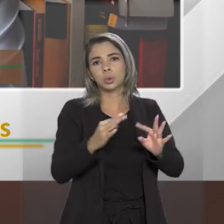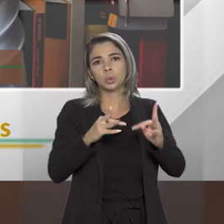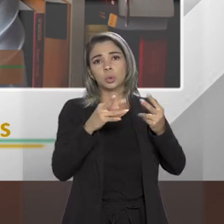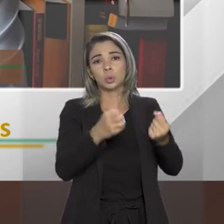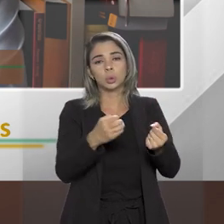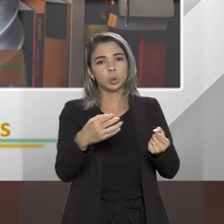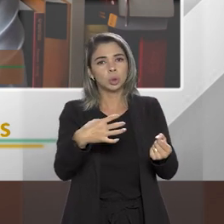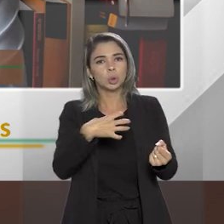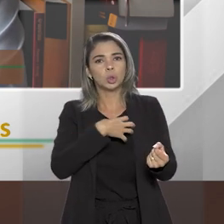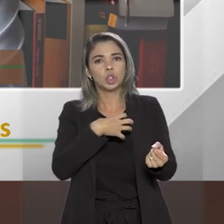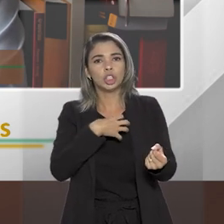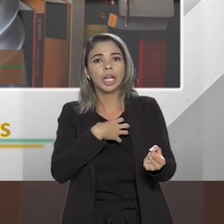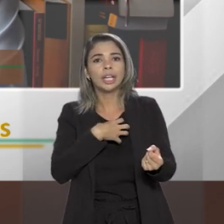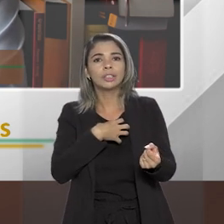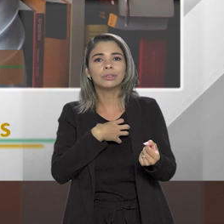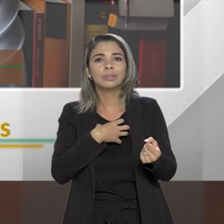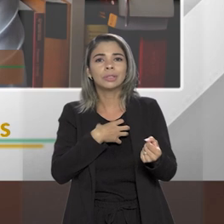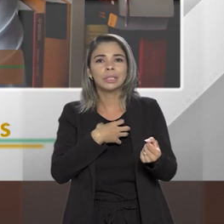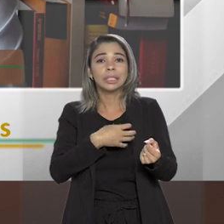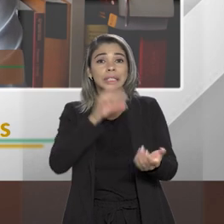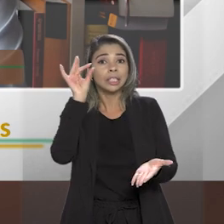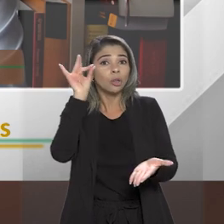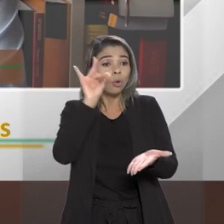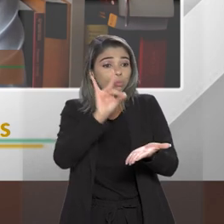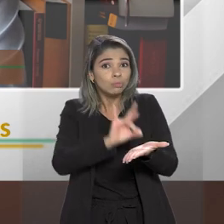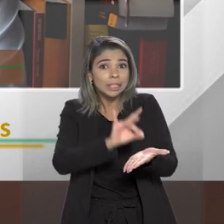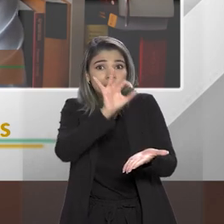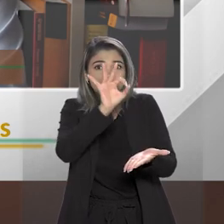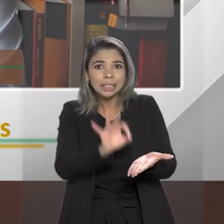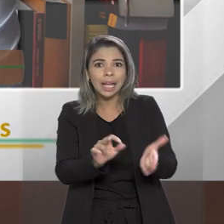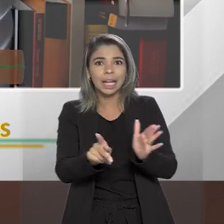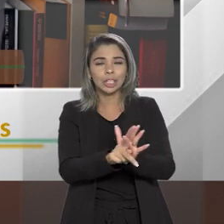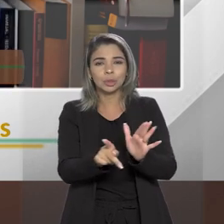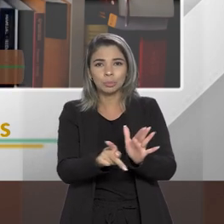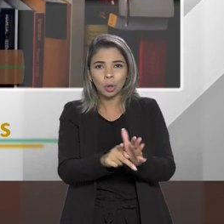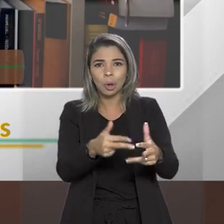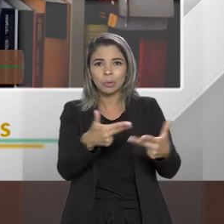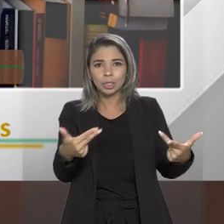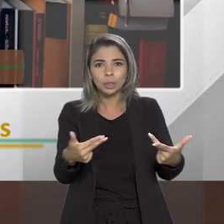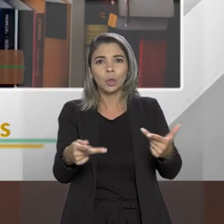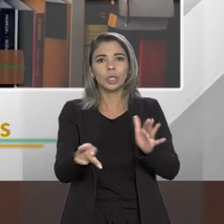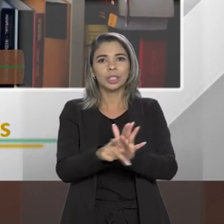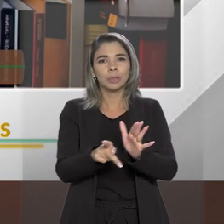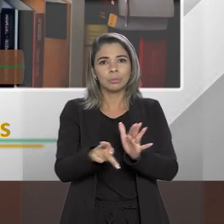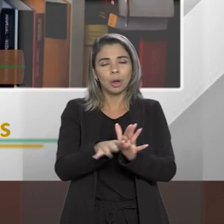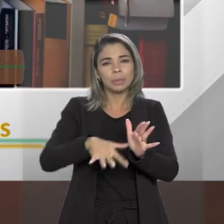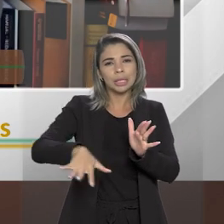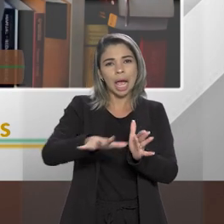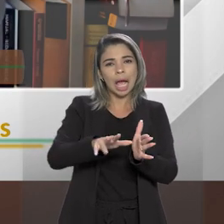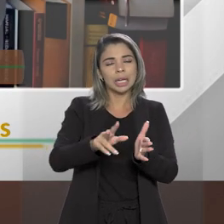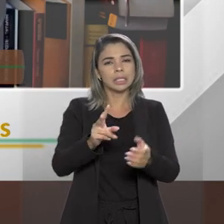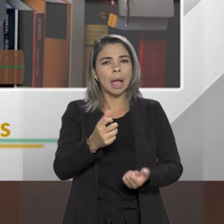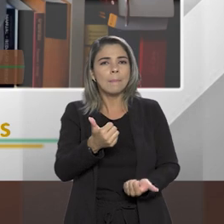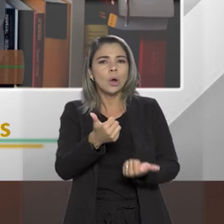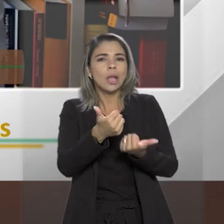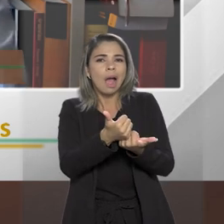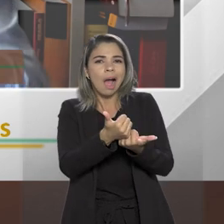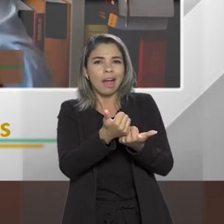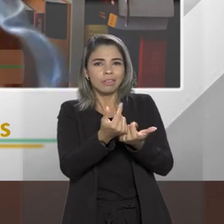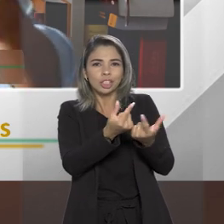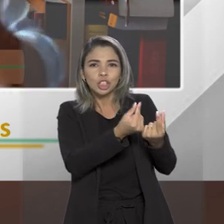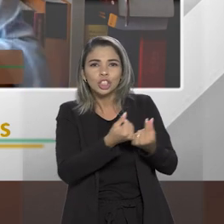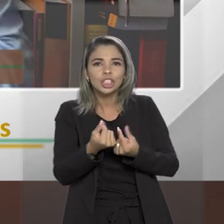forma de efetivar créditos de instituições que financiavam a